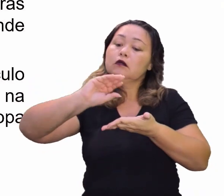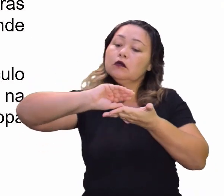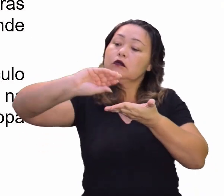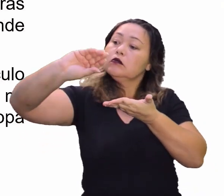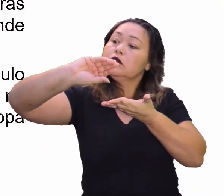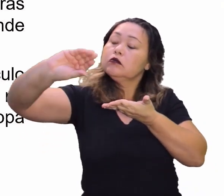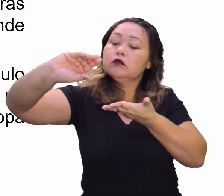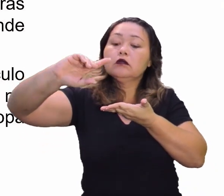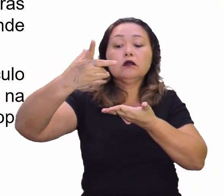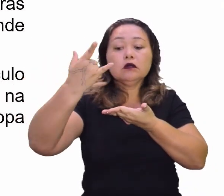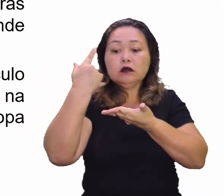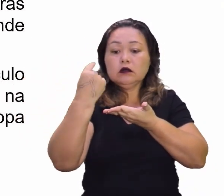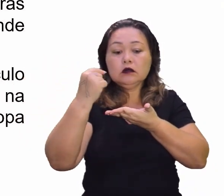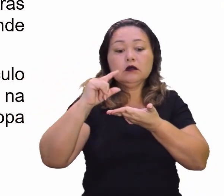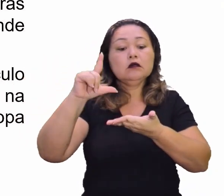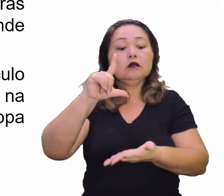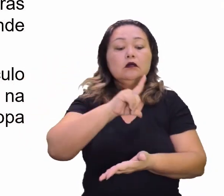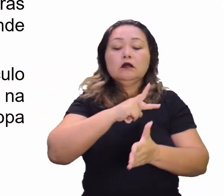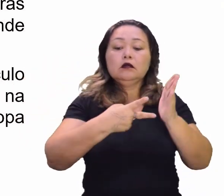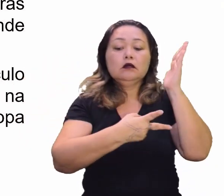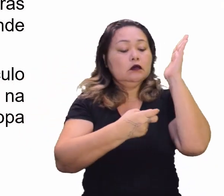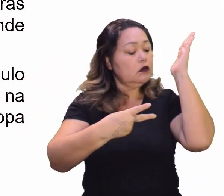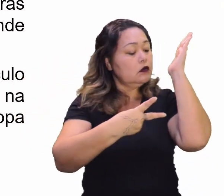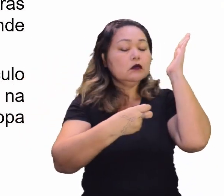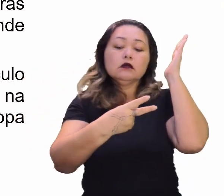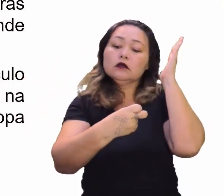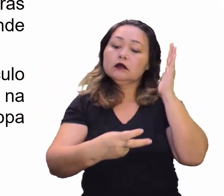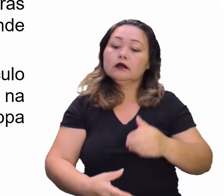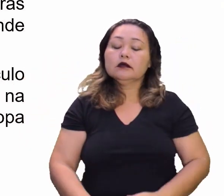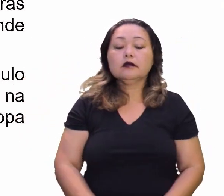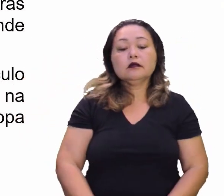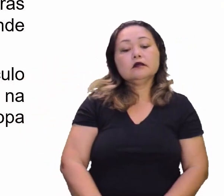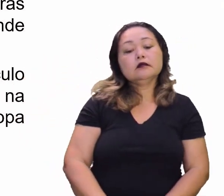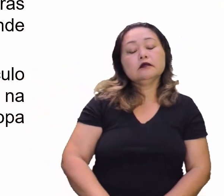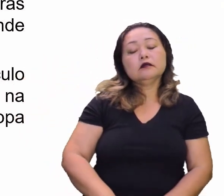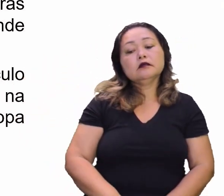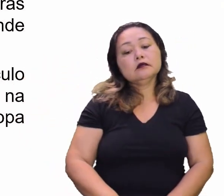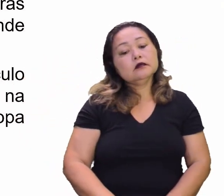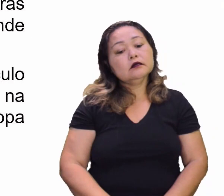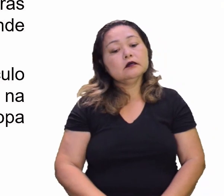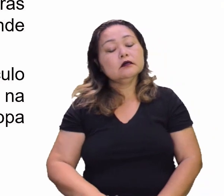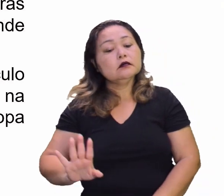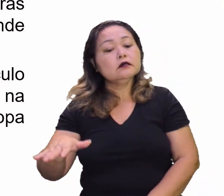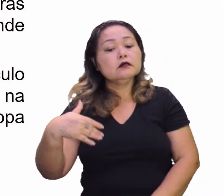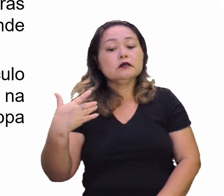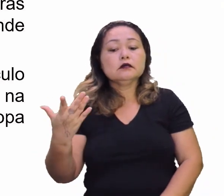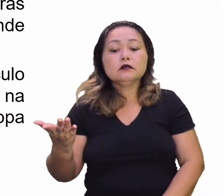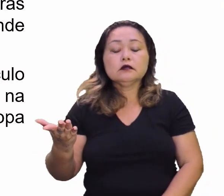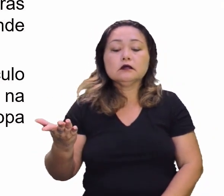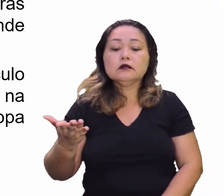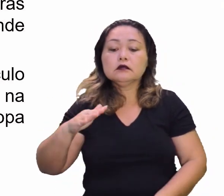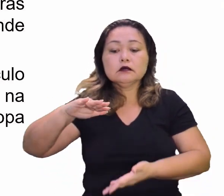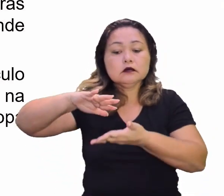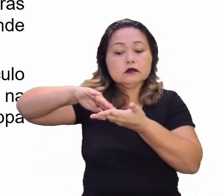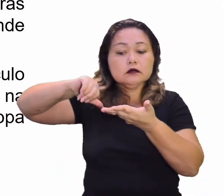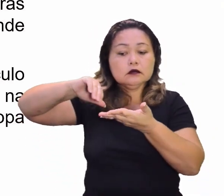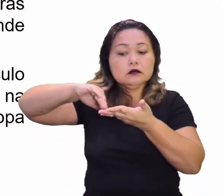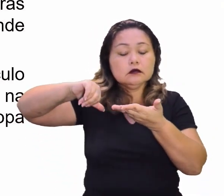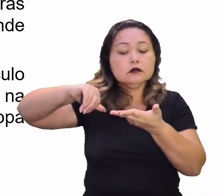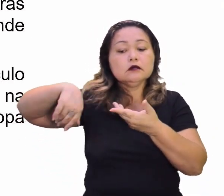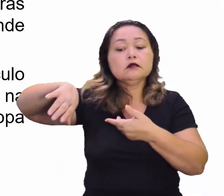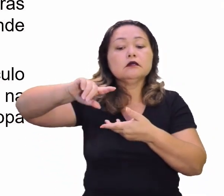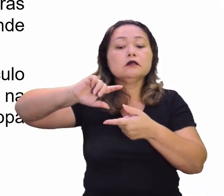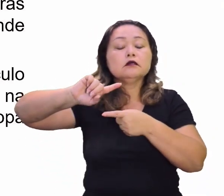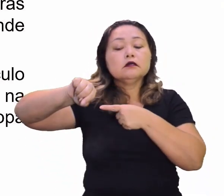do lucro obtido por esse extrativismo. Então, já eliminamos 2, porque